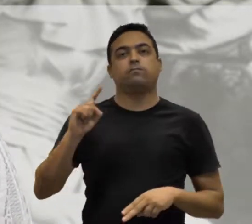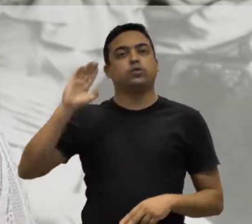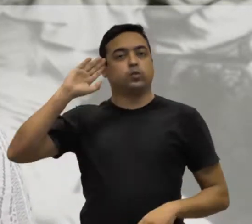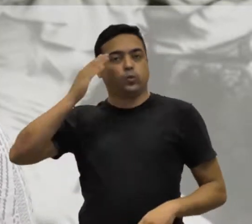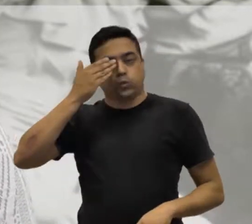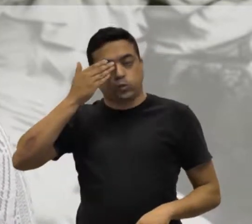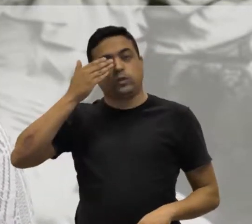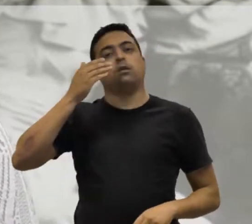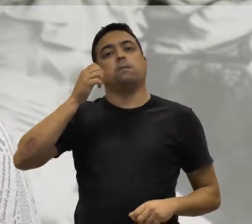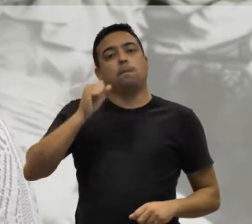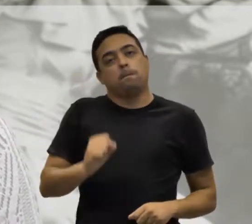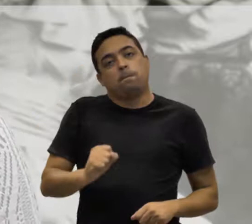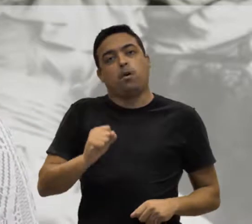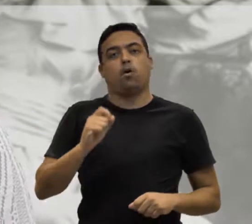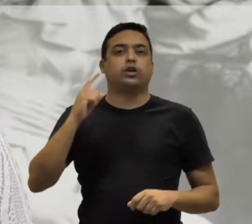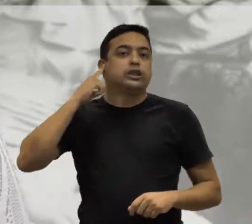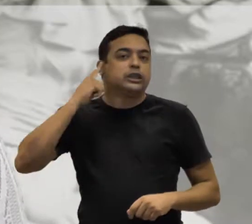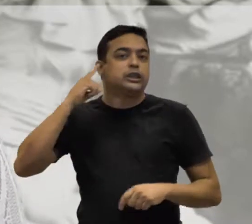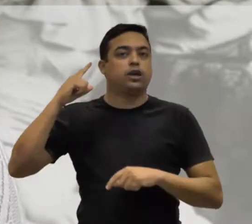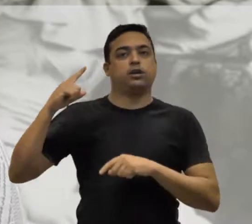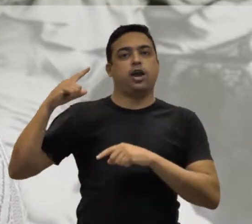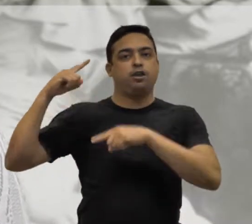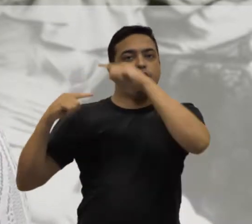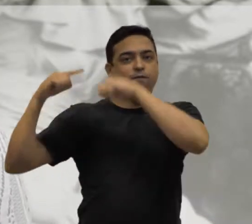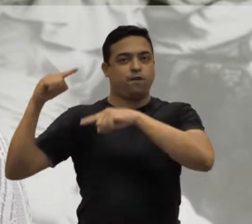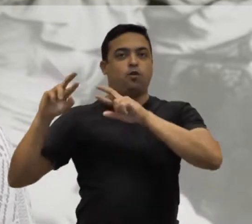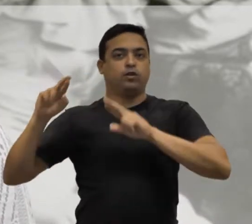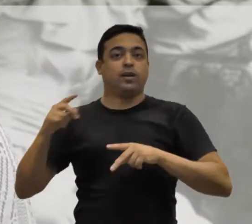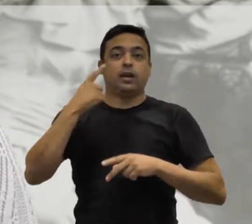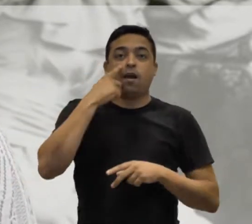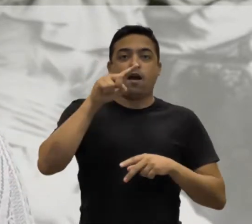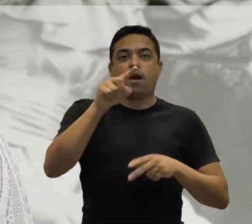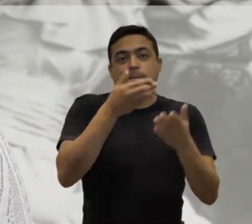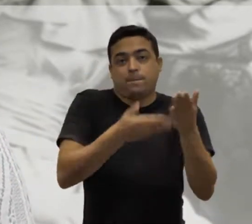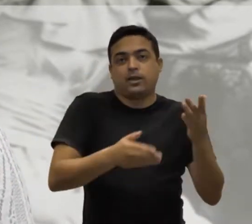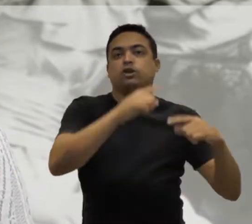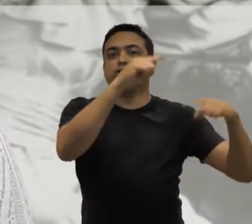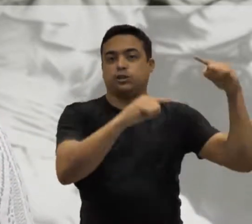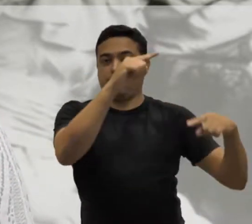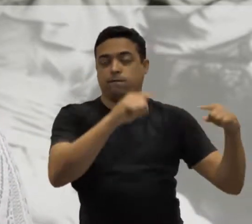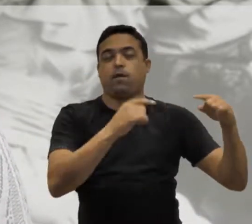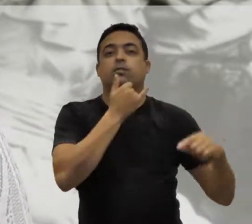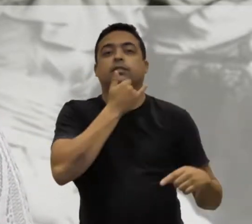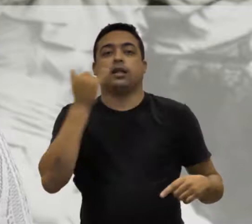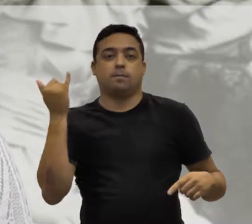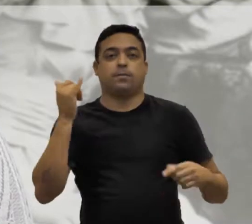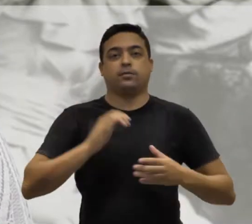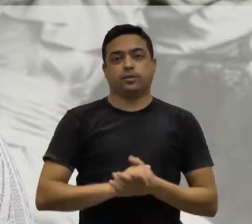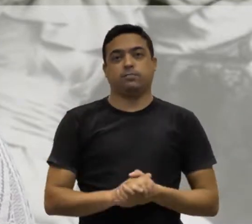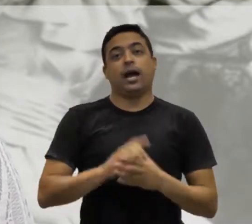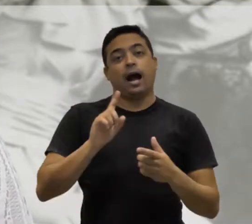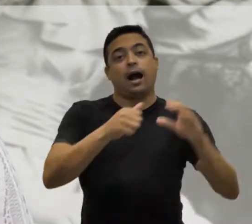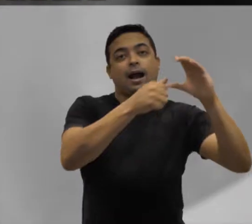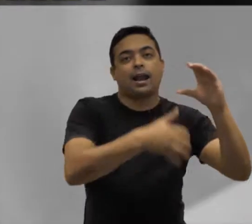surdo-cegueira pode se apresentar em diferentes graus de perdas auditivas e visuais, sendo classificada de acordo com a intensidade